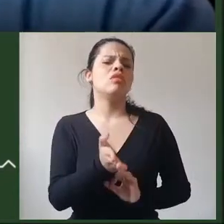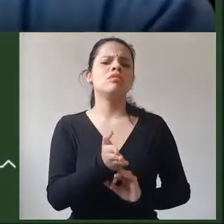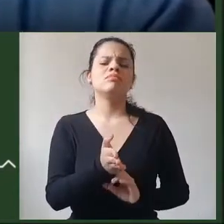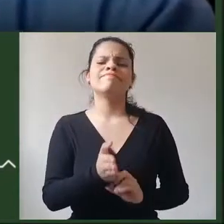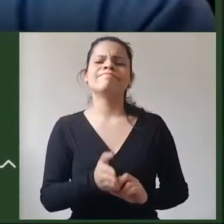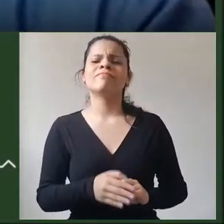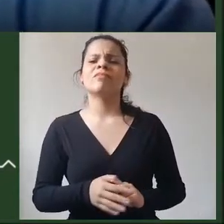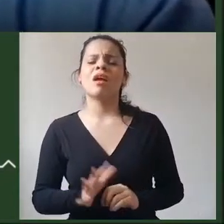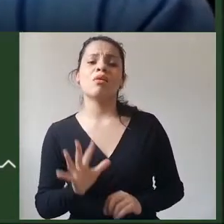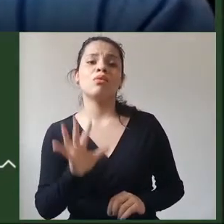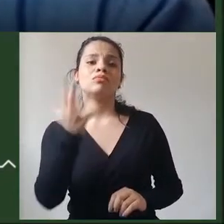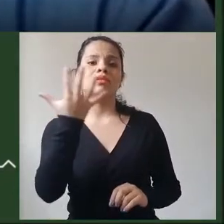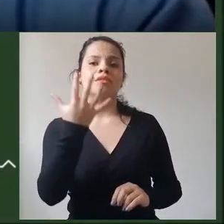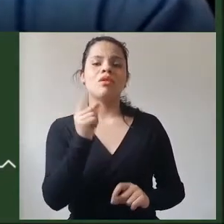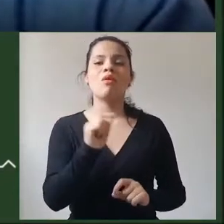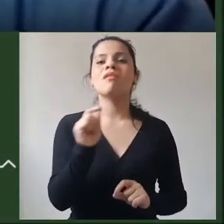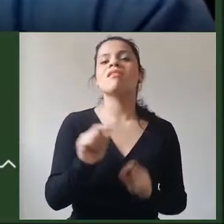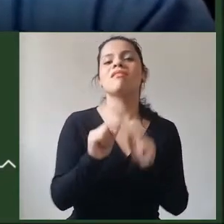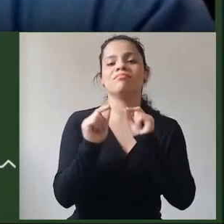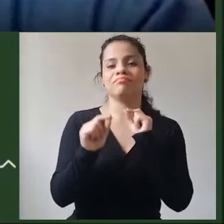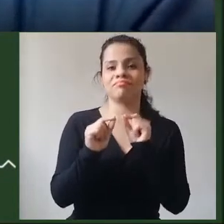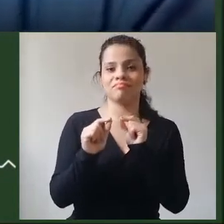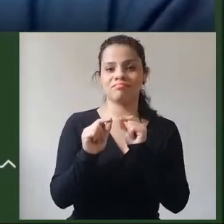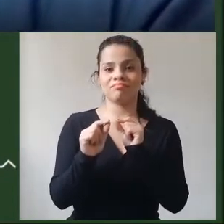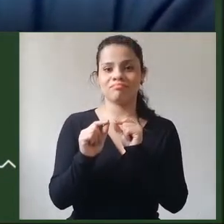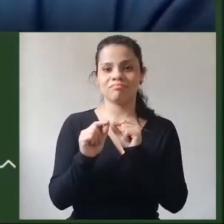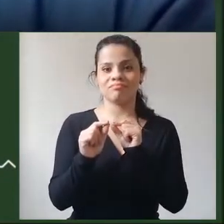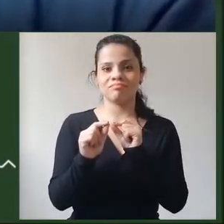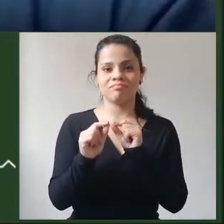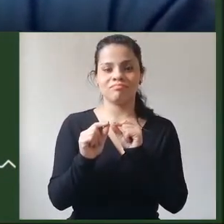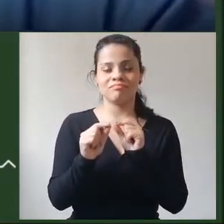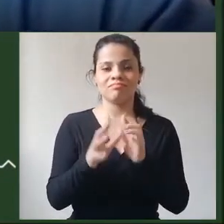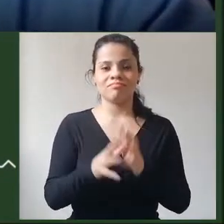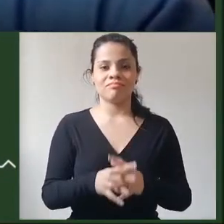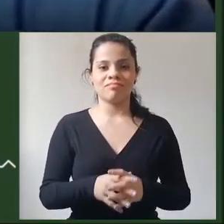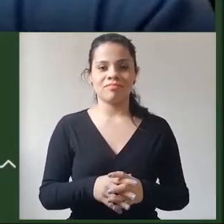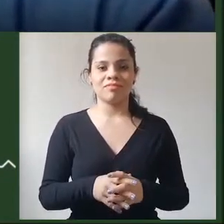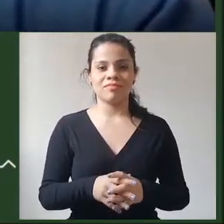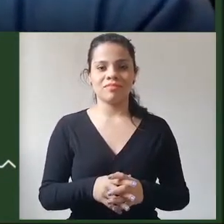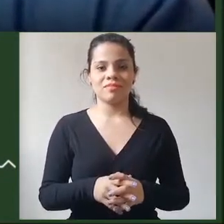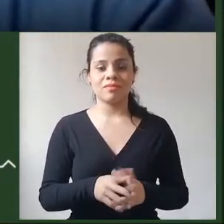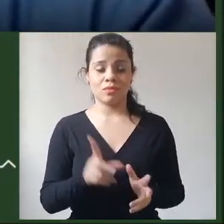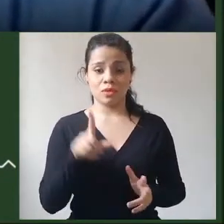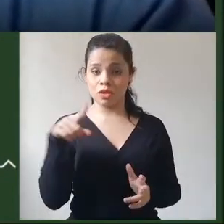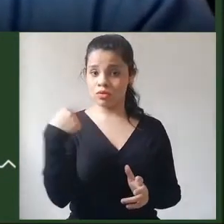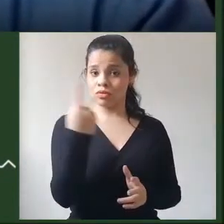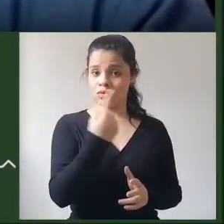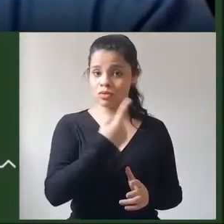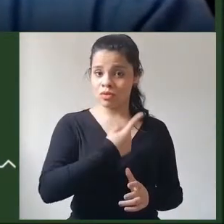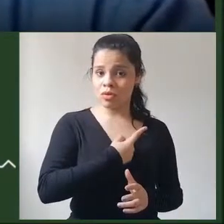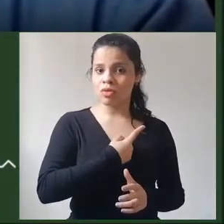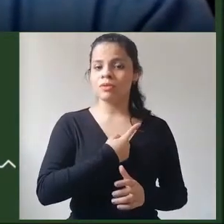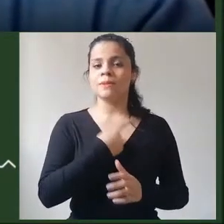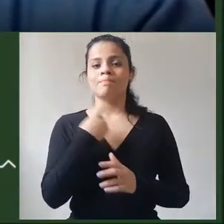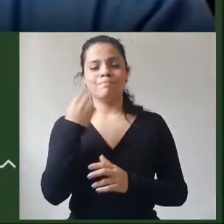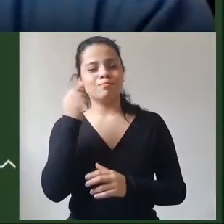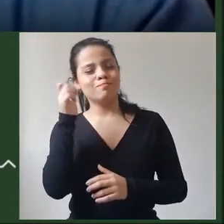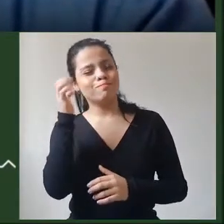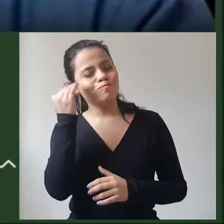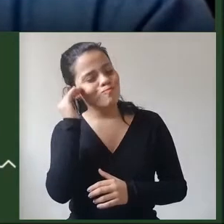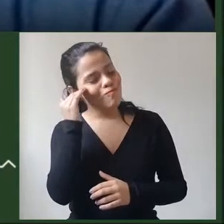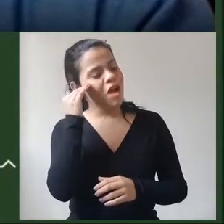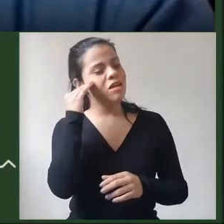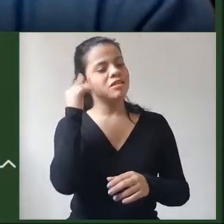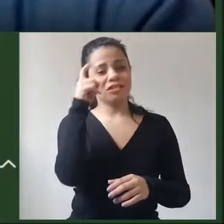vocês conhecem, que isso também ha criado uma outra wave do por um lado, de tristeza e